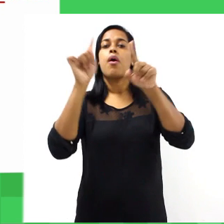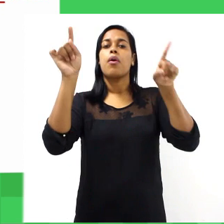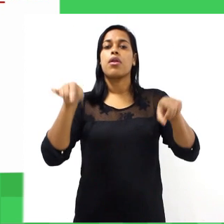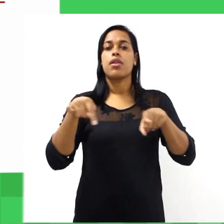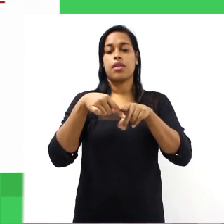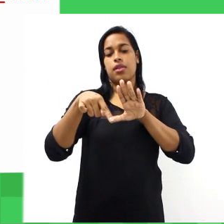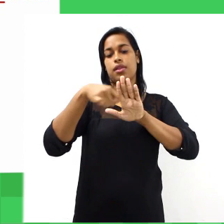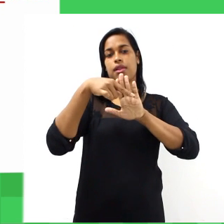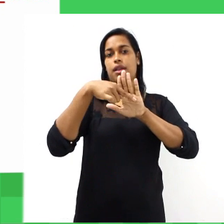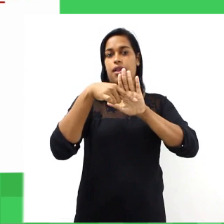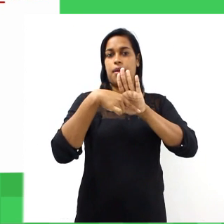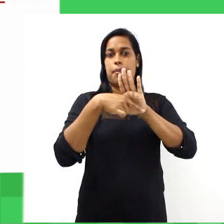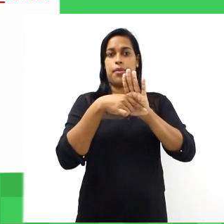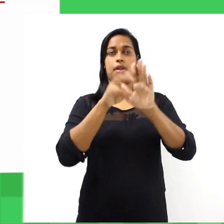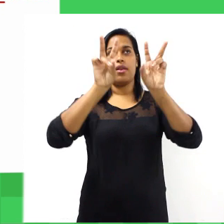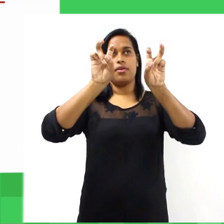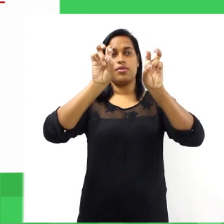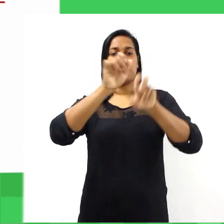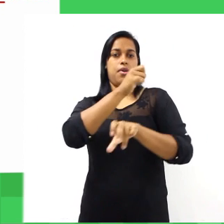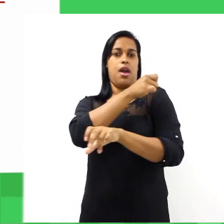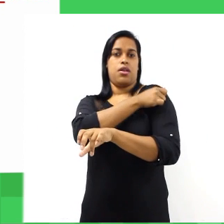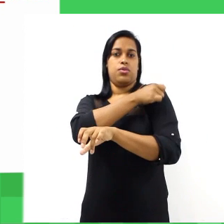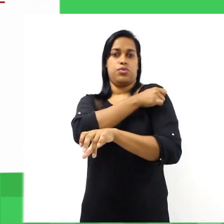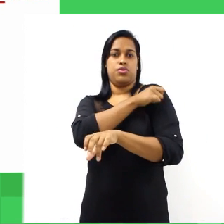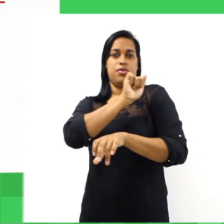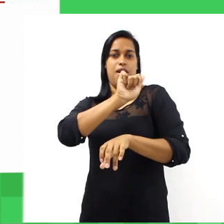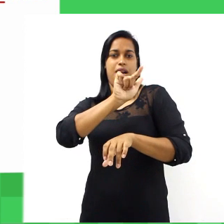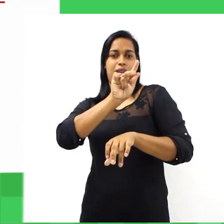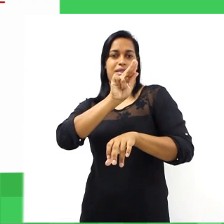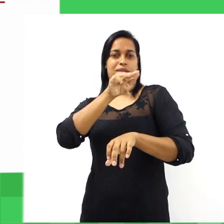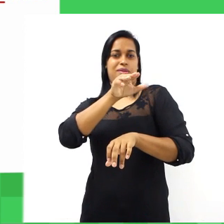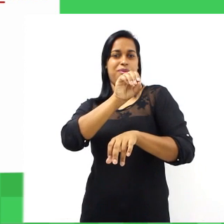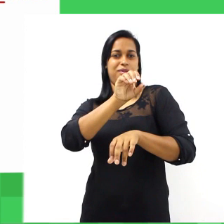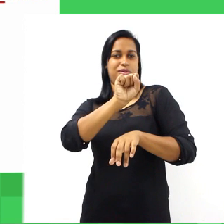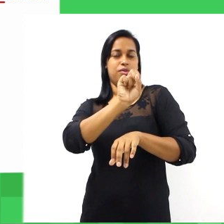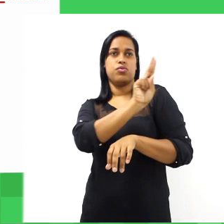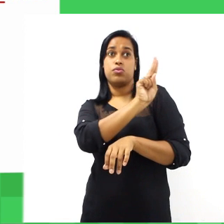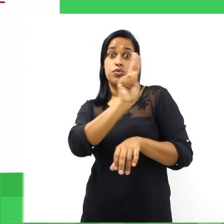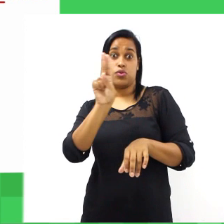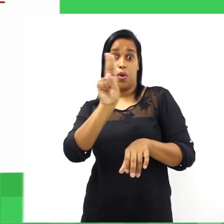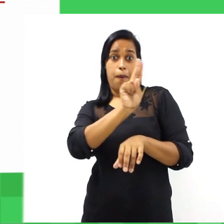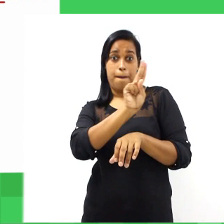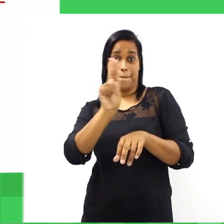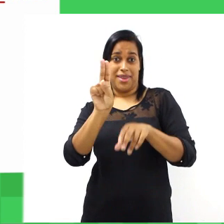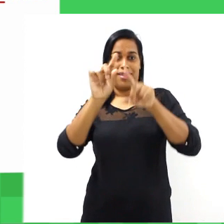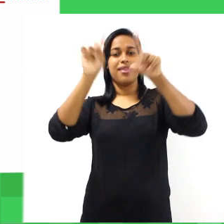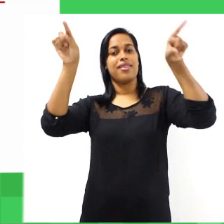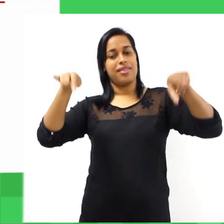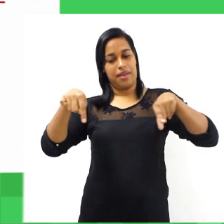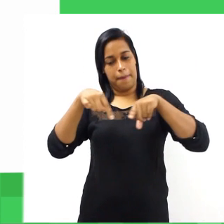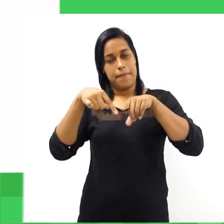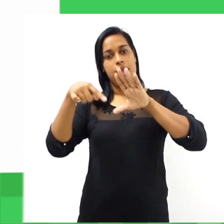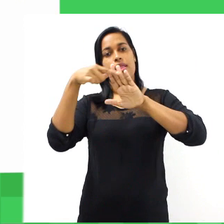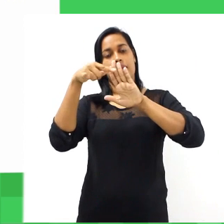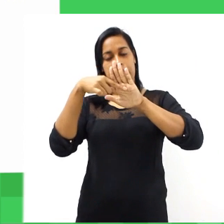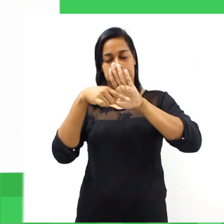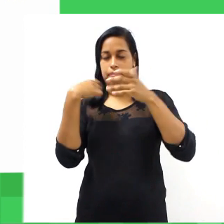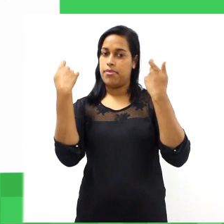vou definir da tabela alunos. Veja que eu tenho que colocar exatamente o nome da tabela que se encontra no nosso banco de